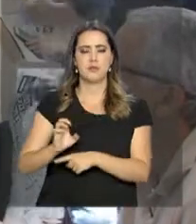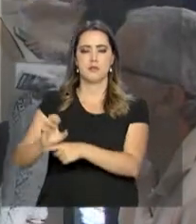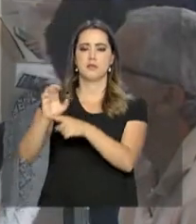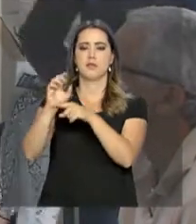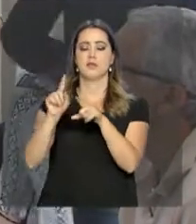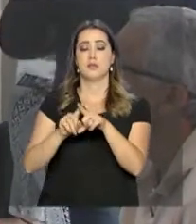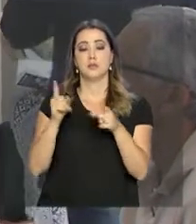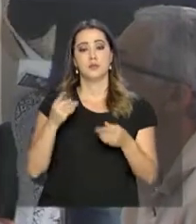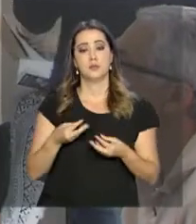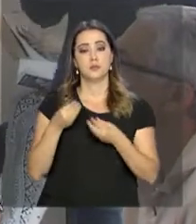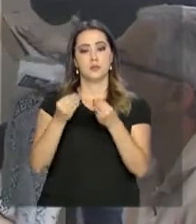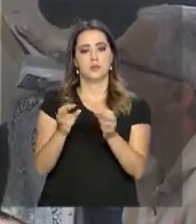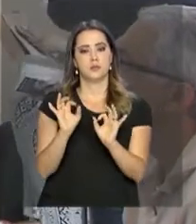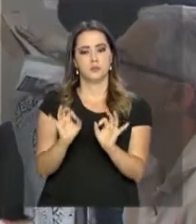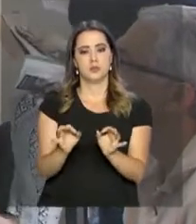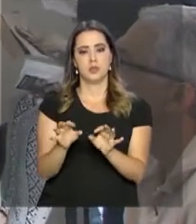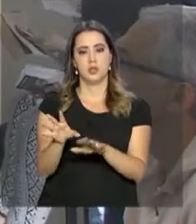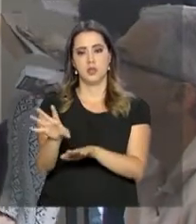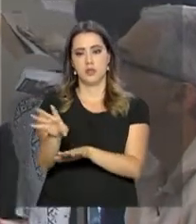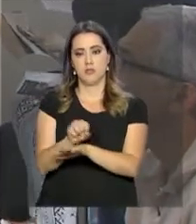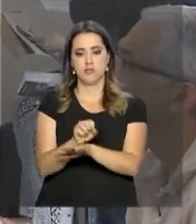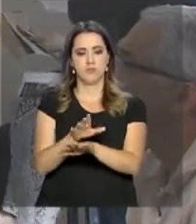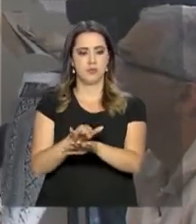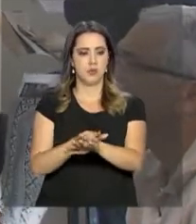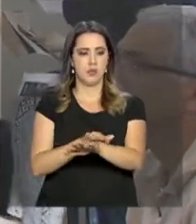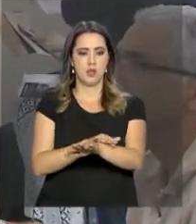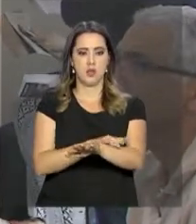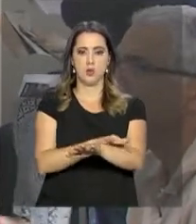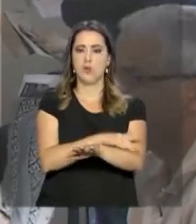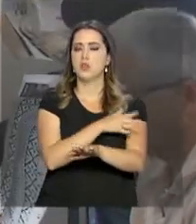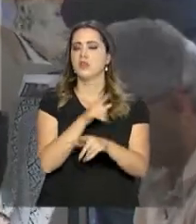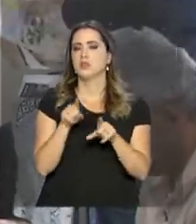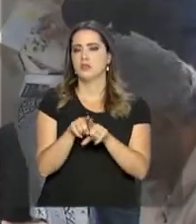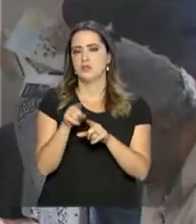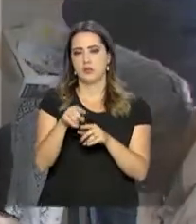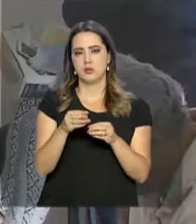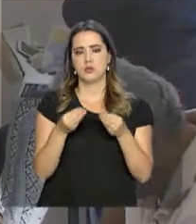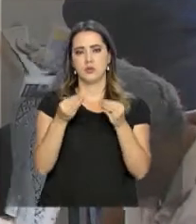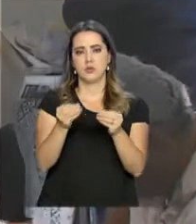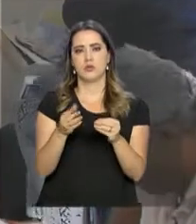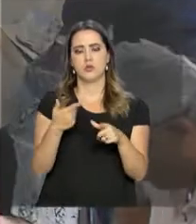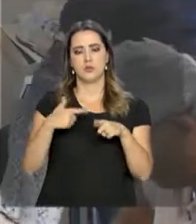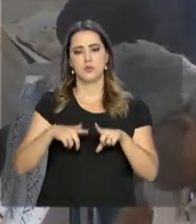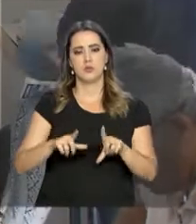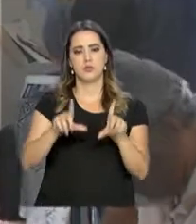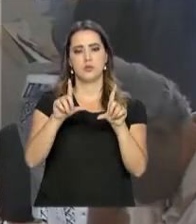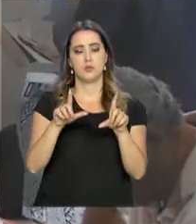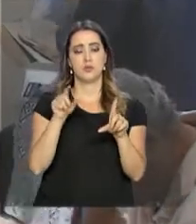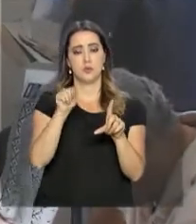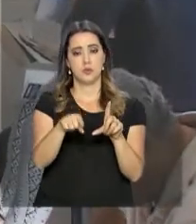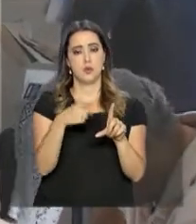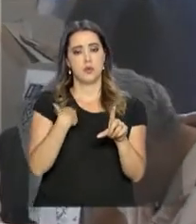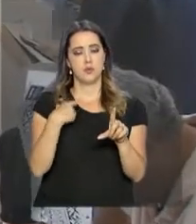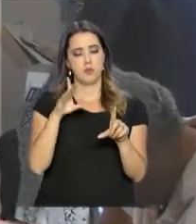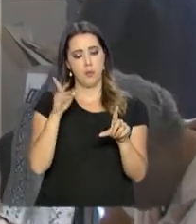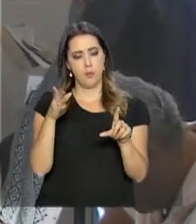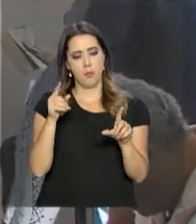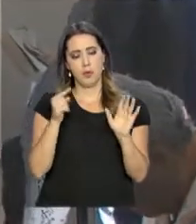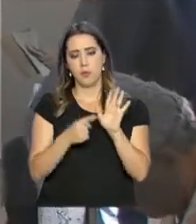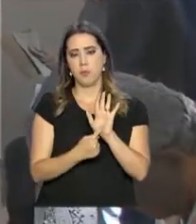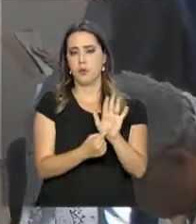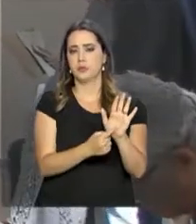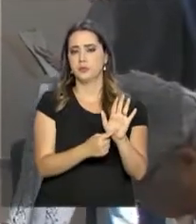para garantir que a doença não se espalhe e manter o título da organização panamericana da saúde que certifica a